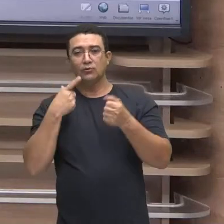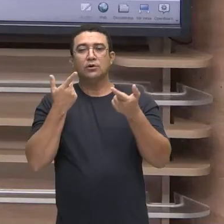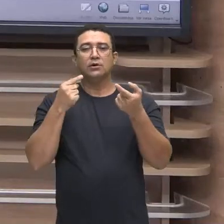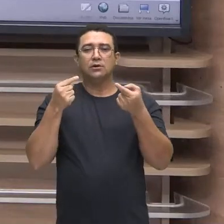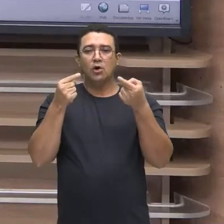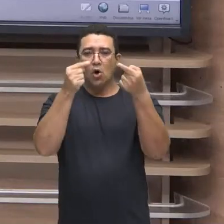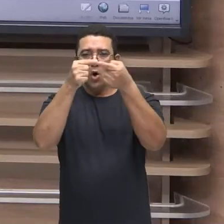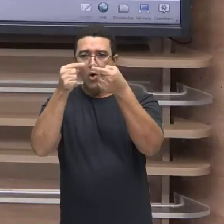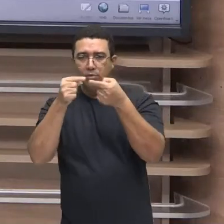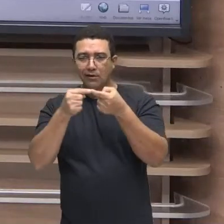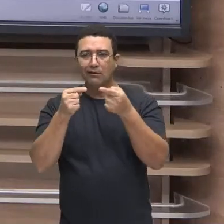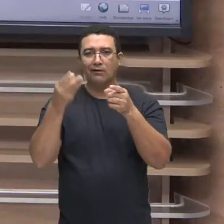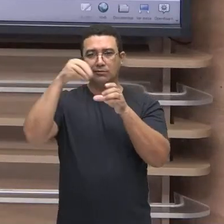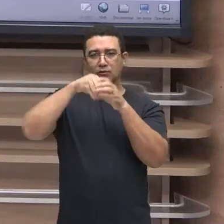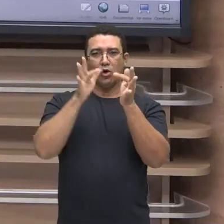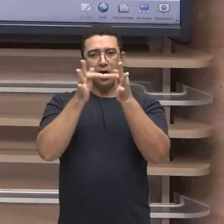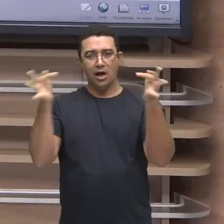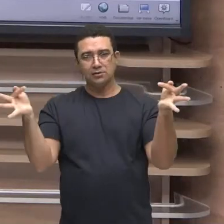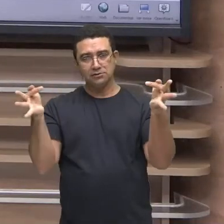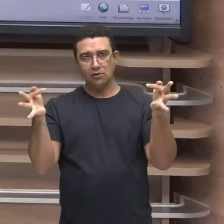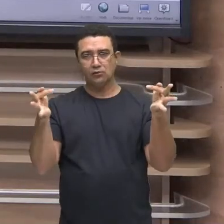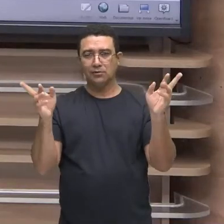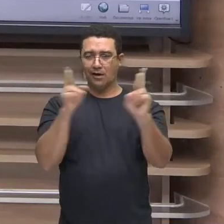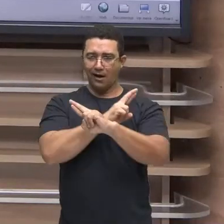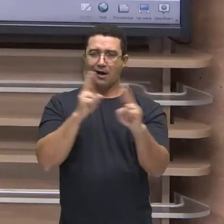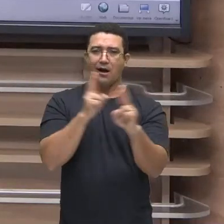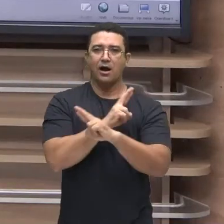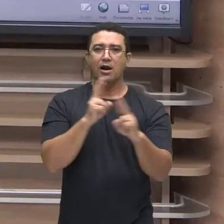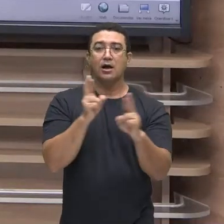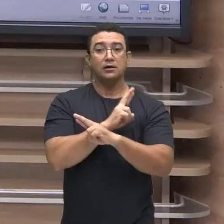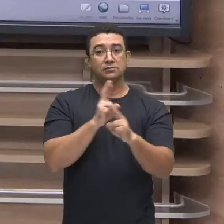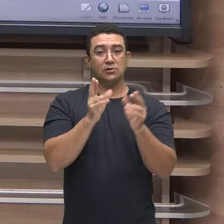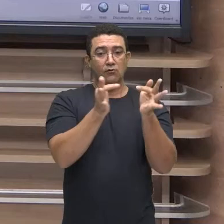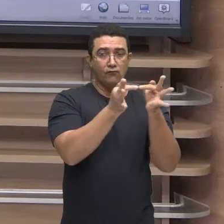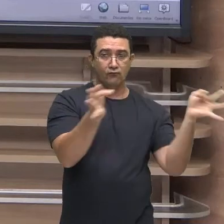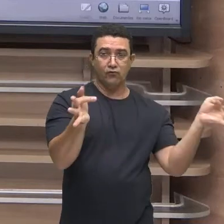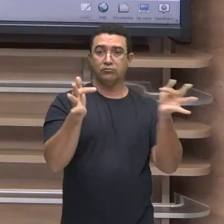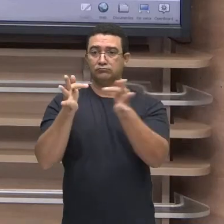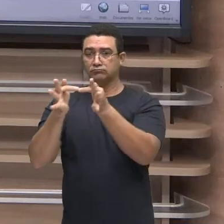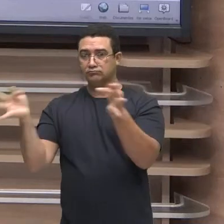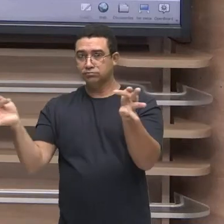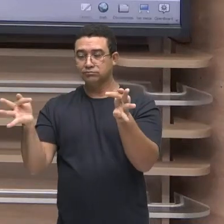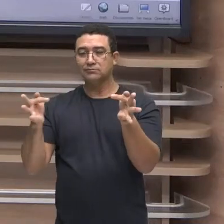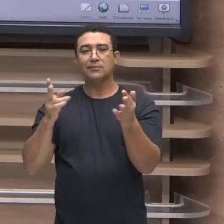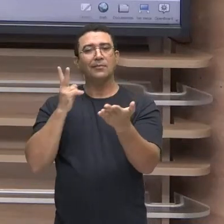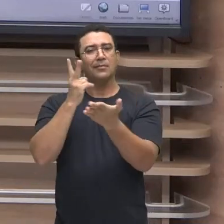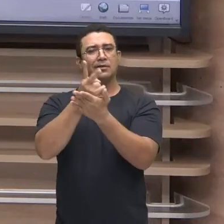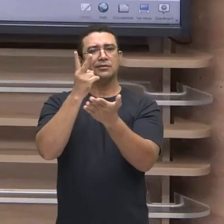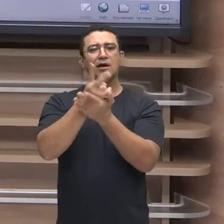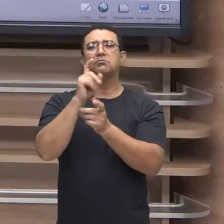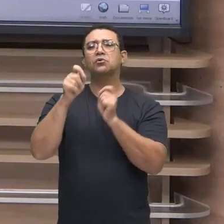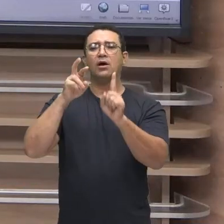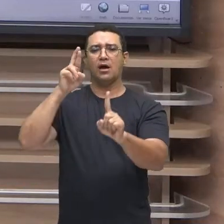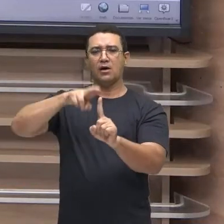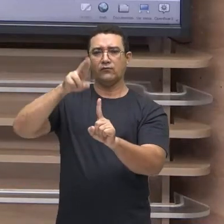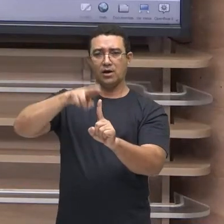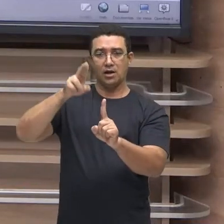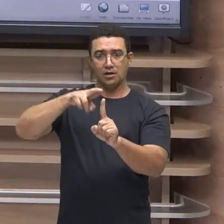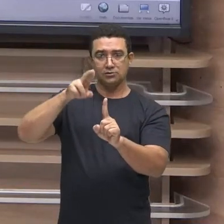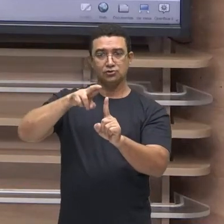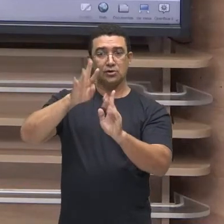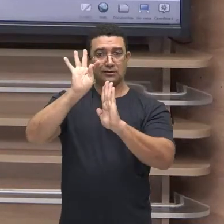ligação de uma oração a outra, uma relação que sempre faz referência a um termo já